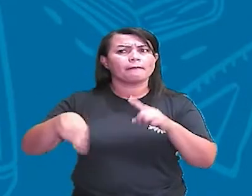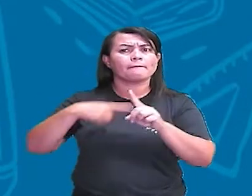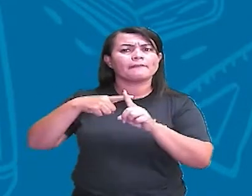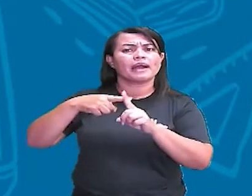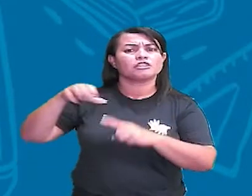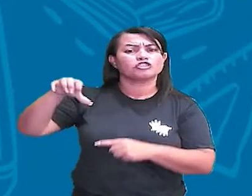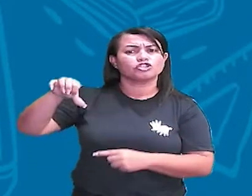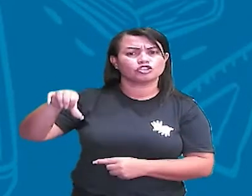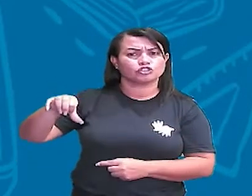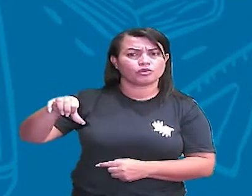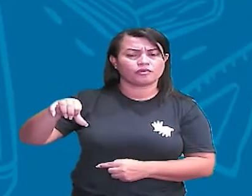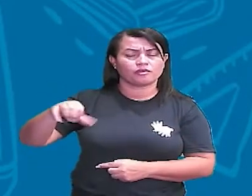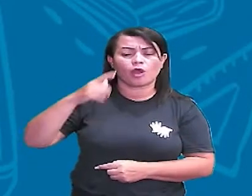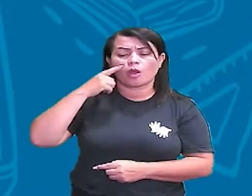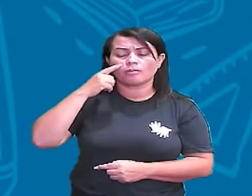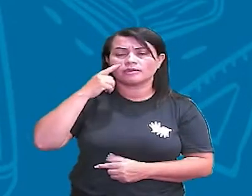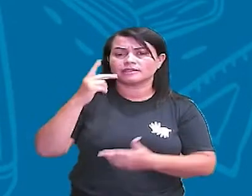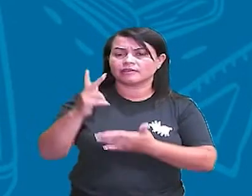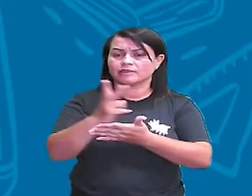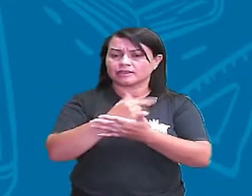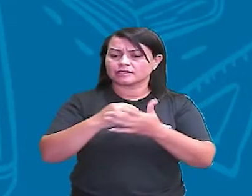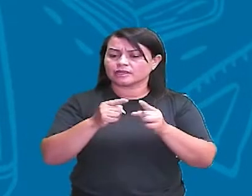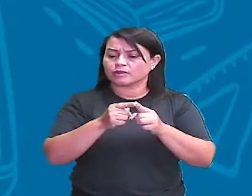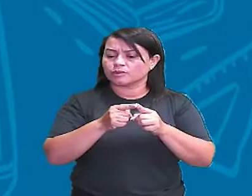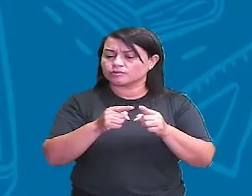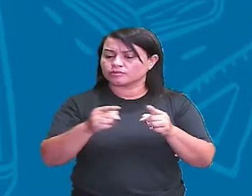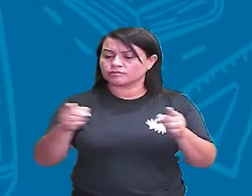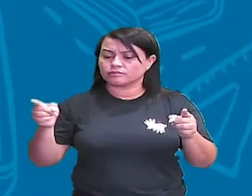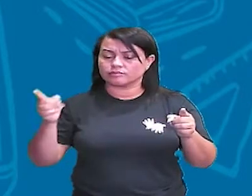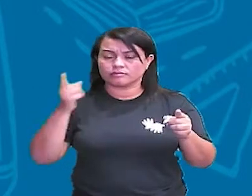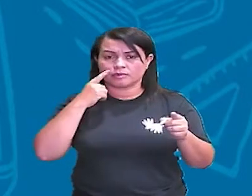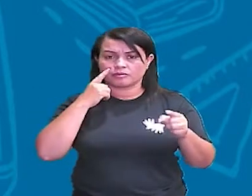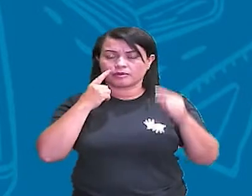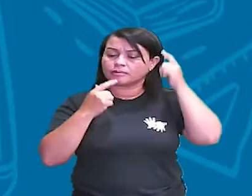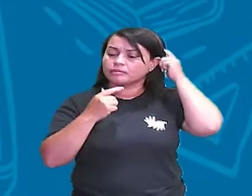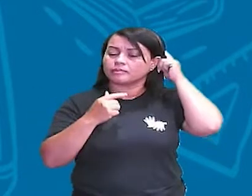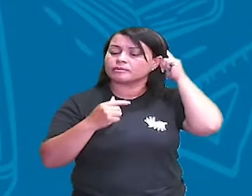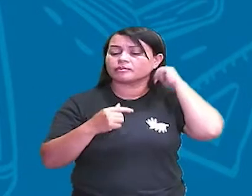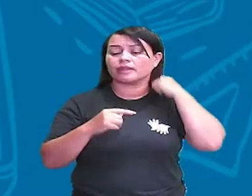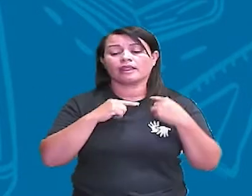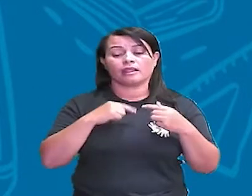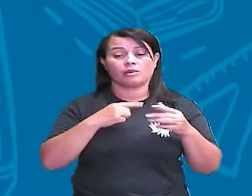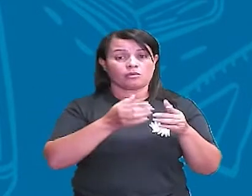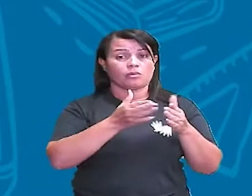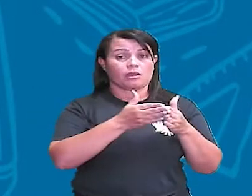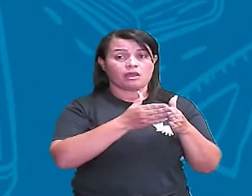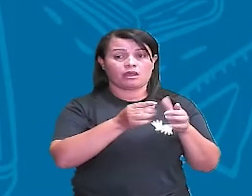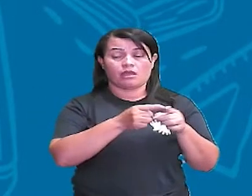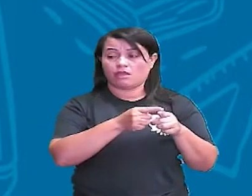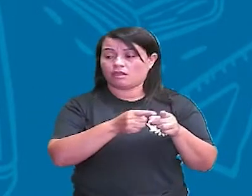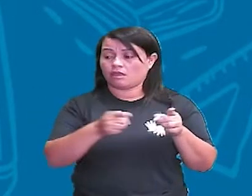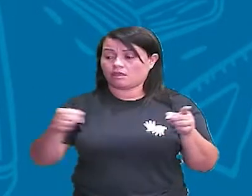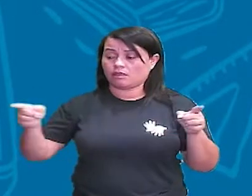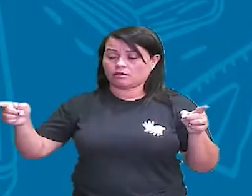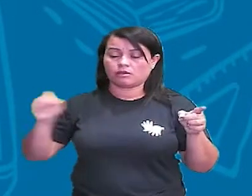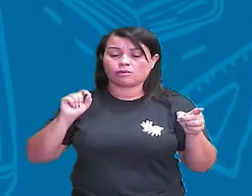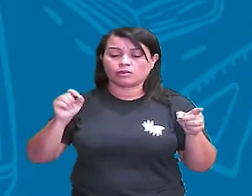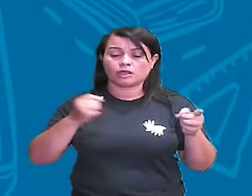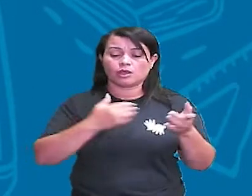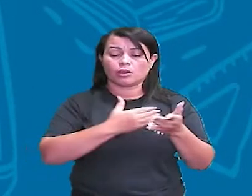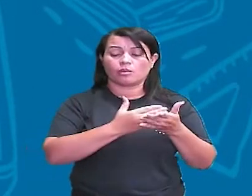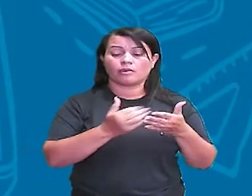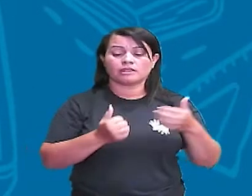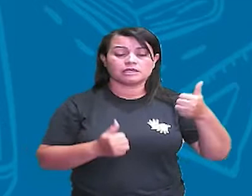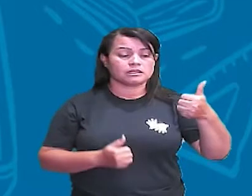unidades. Desenhe a reta numérica de onde Pedro chegou. Trouxe essa reta, tá? E ela vai começar do